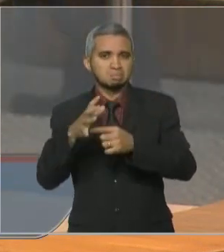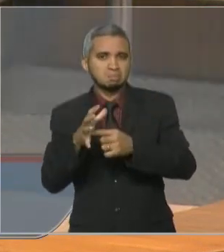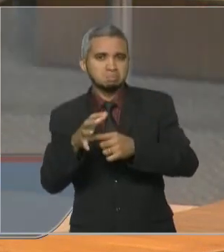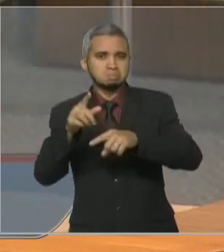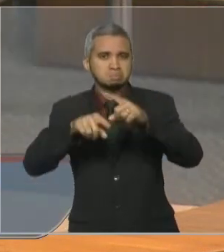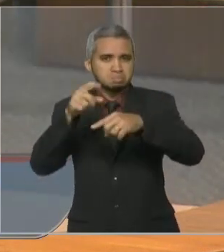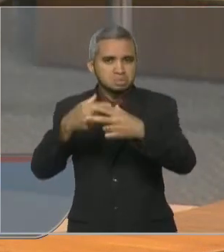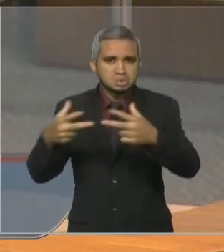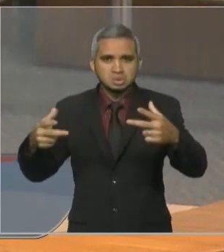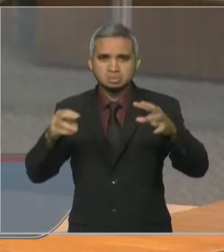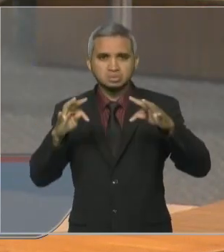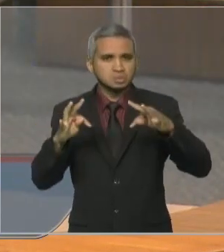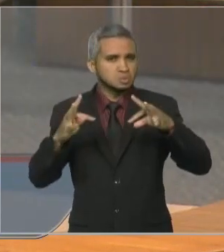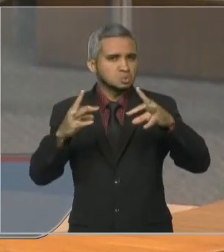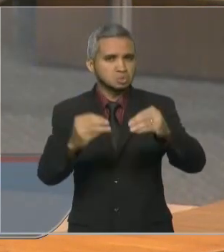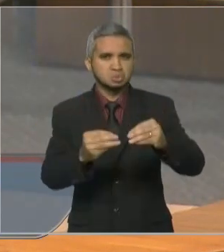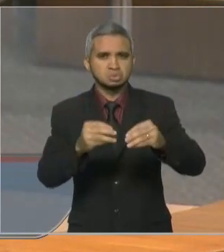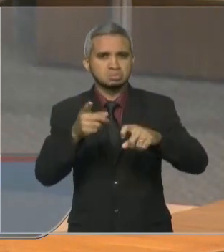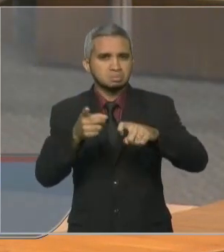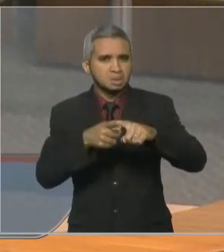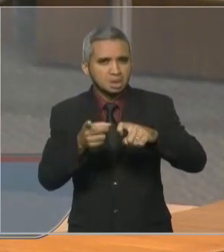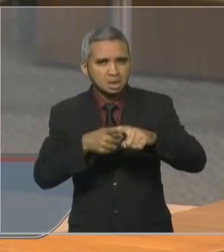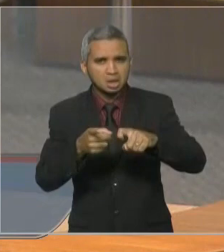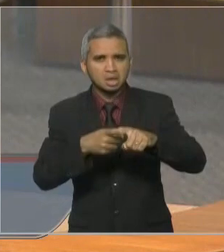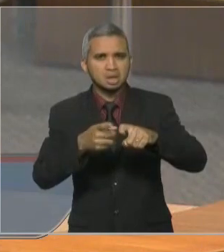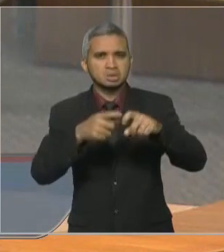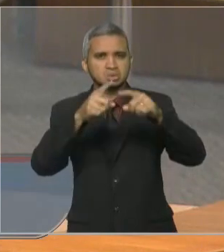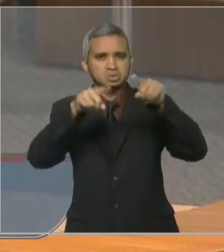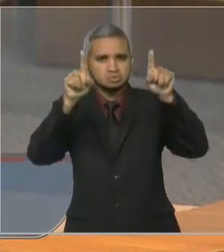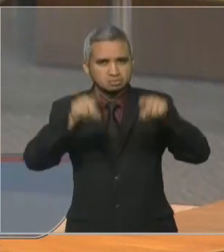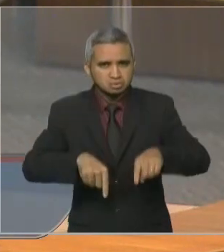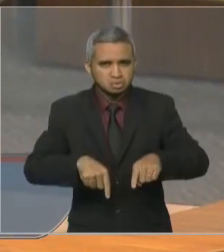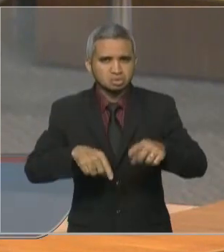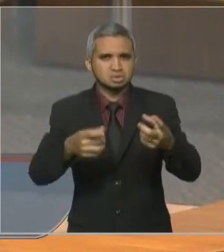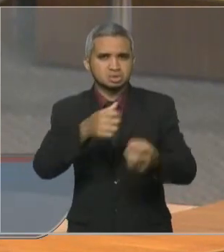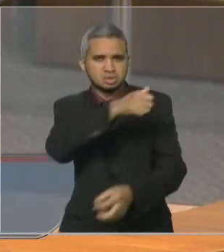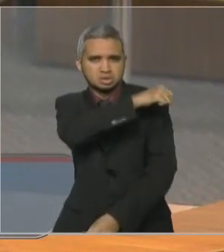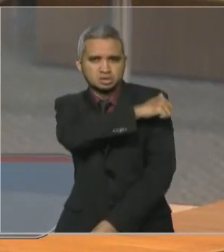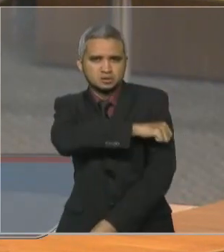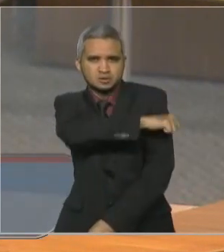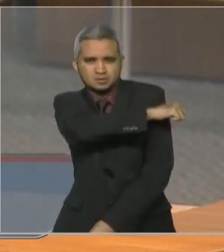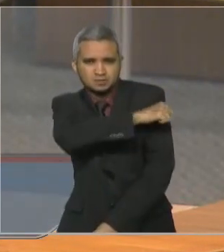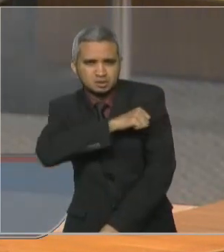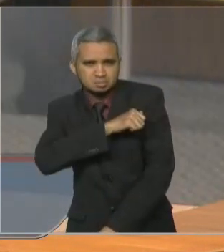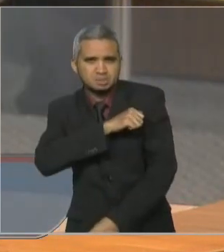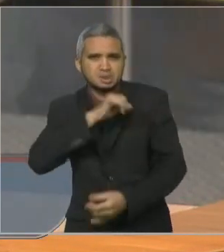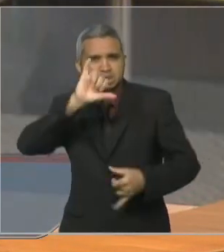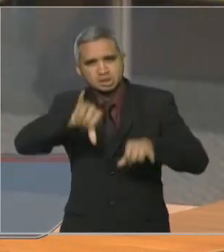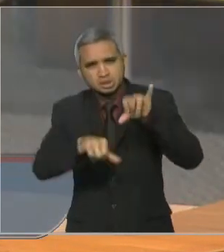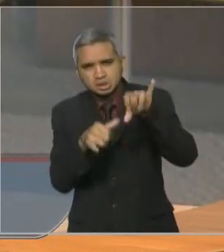médico, com funcionários, enfermeiros, bioquímicos,